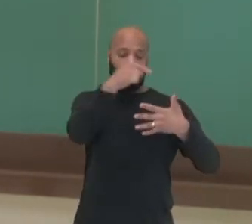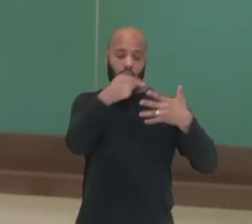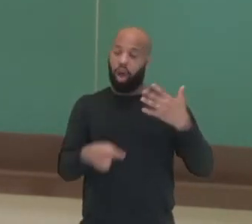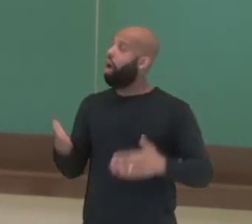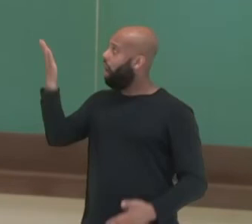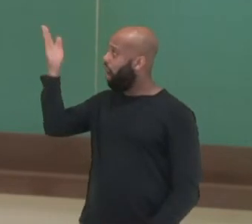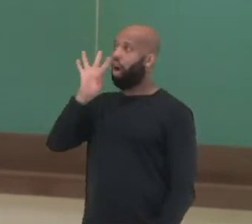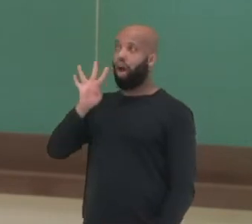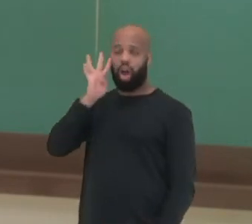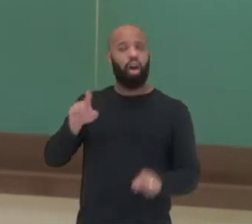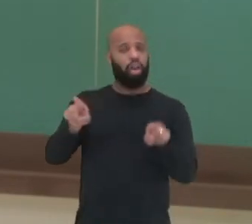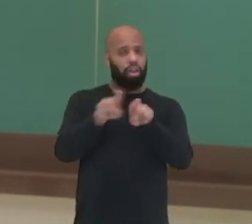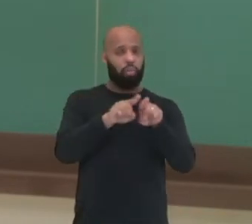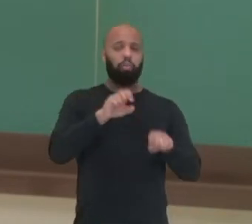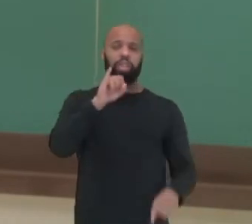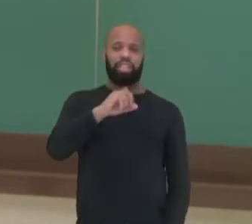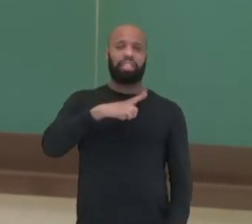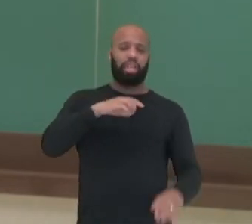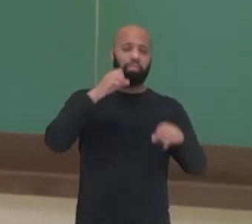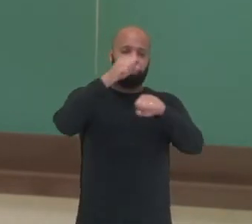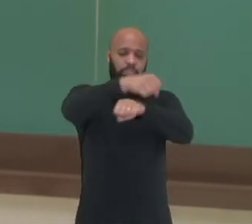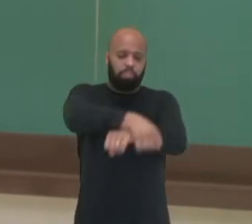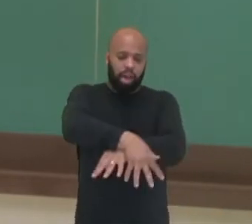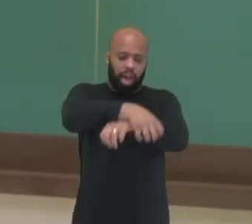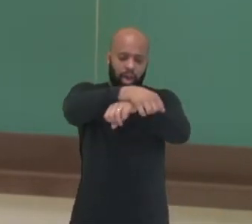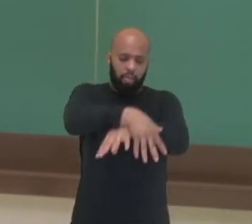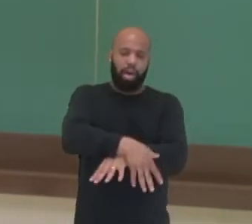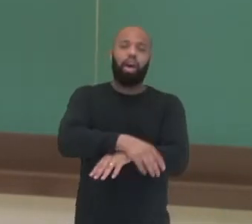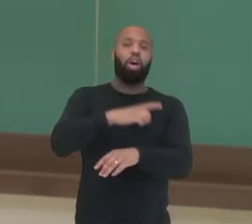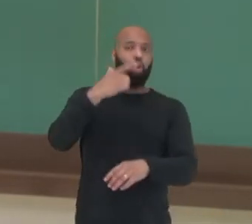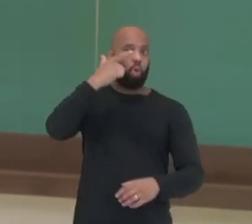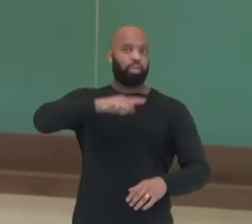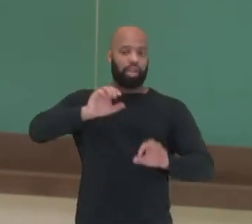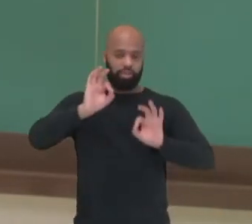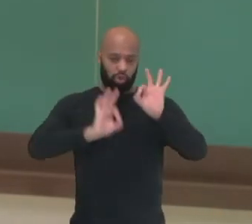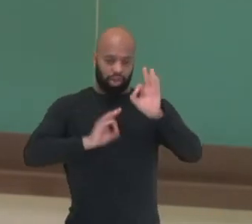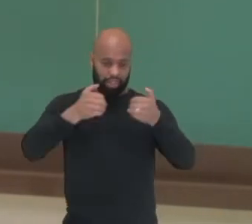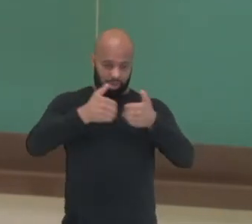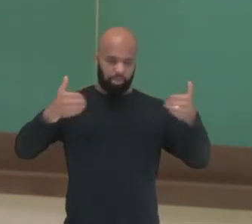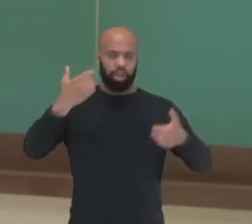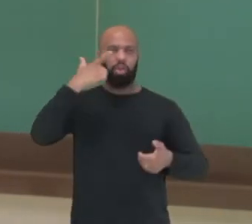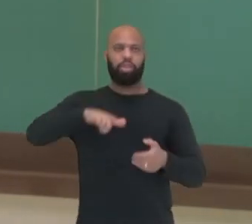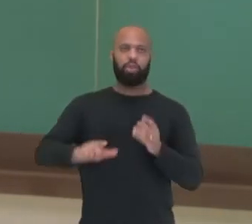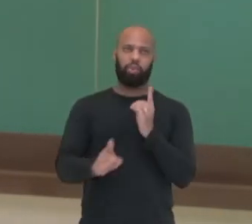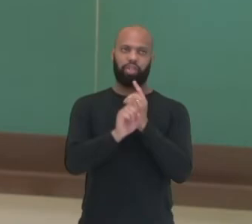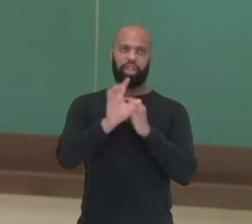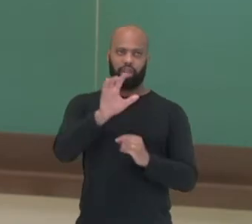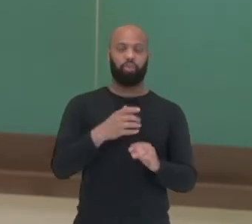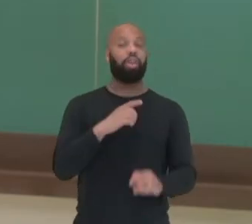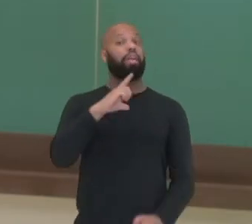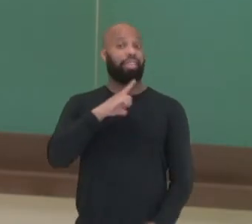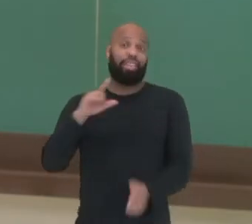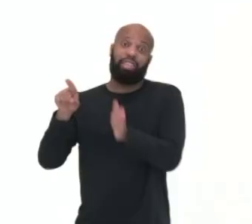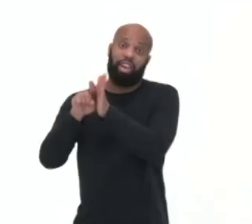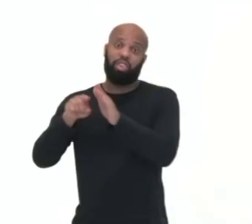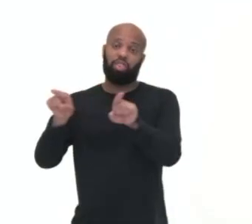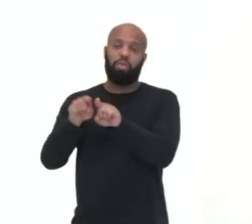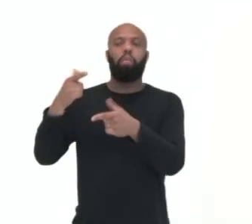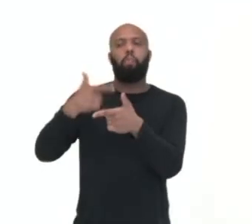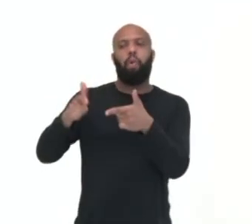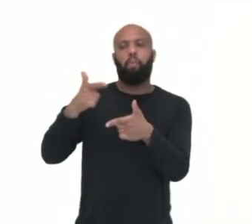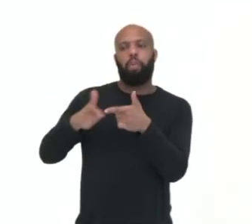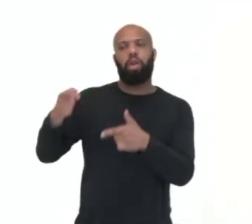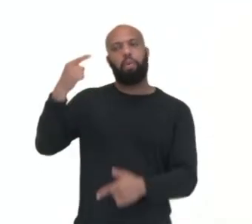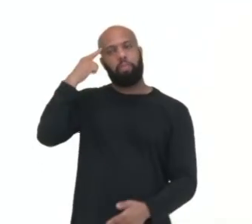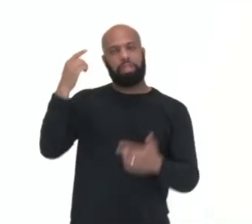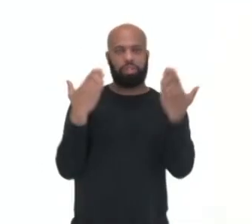bacana também, quando a gente faz esse filtro, a gente pode encontrar. E os negativos, né? Problemas psicológicos,